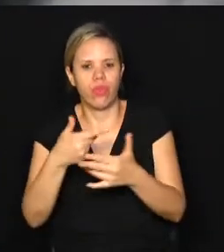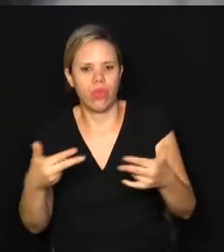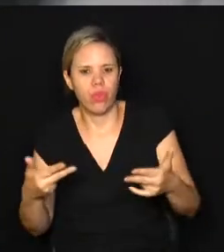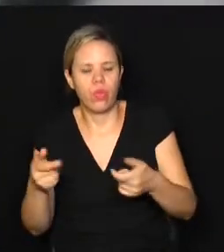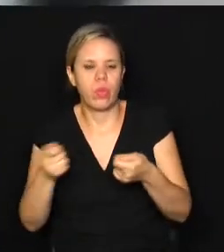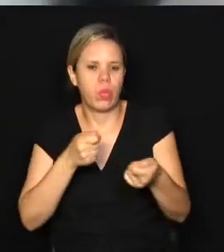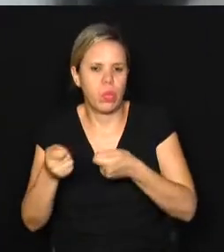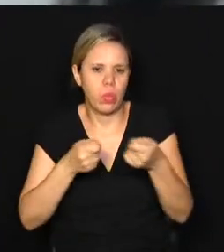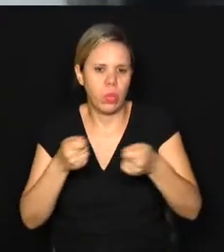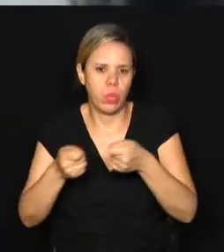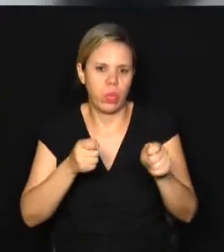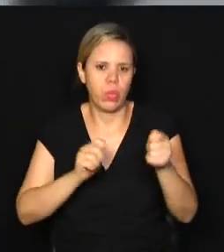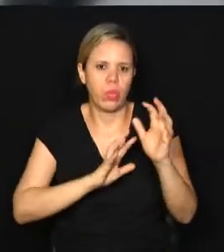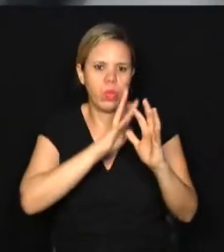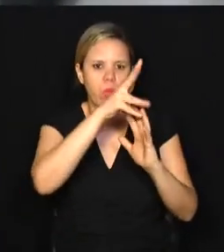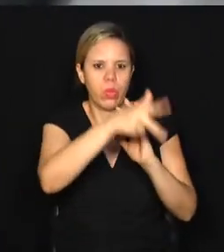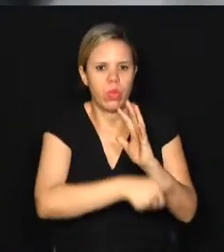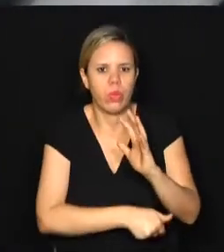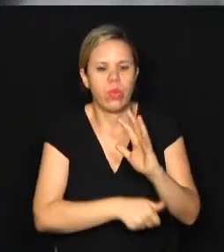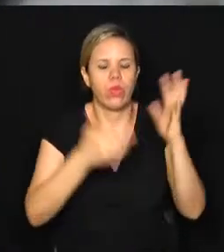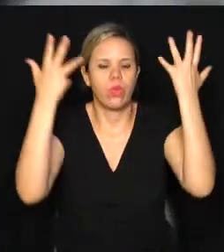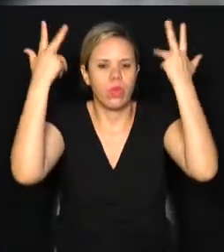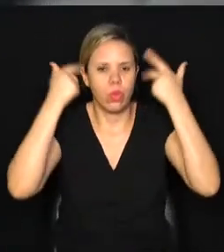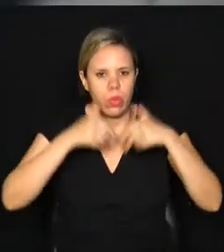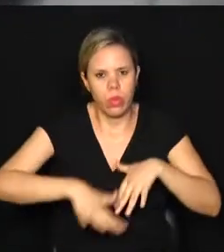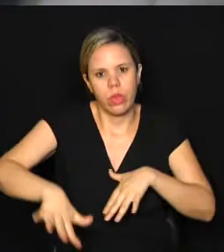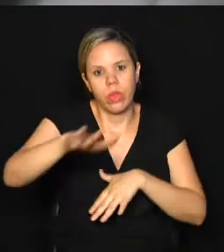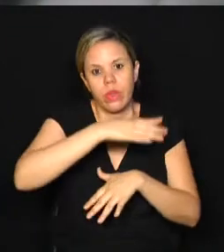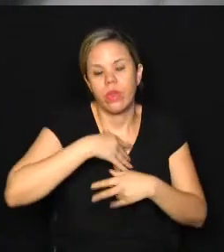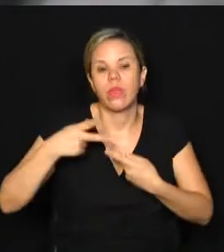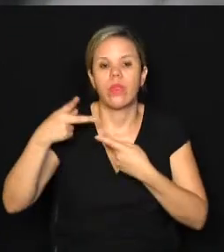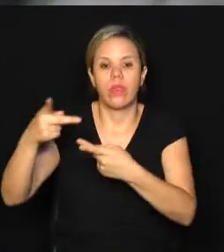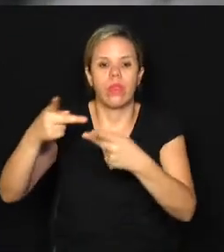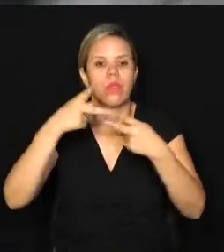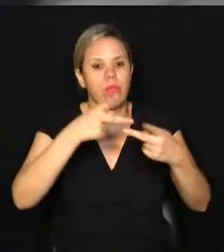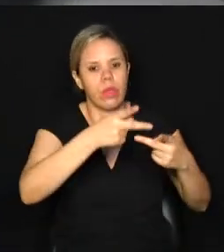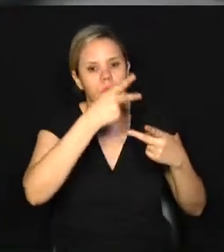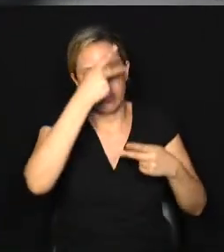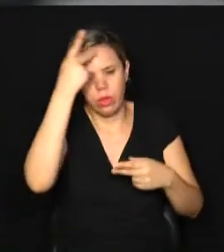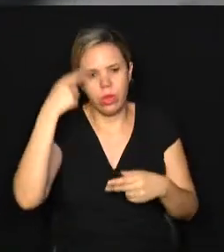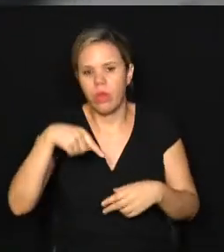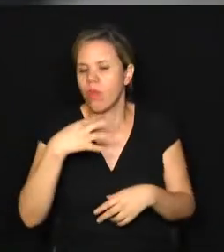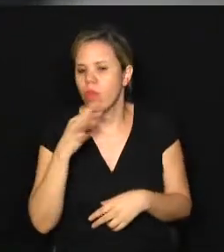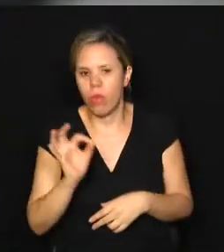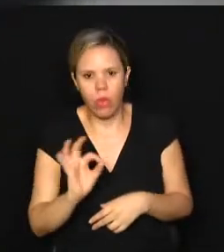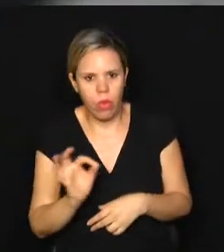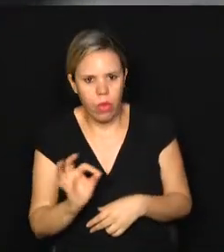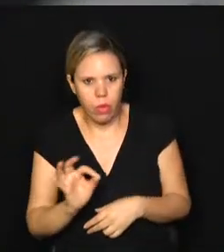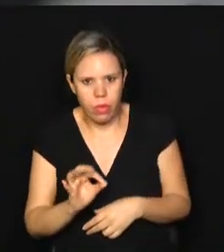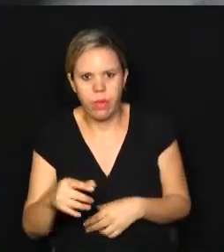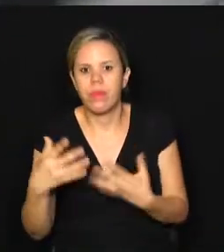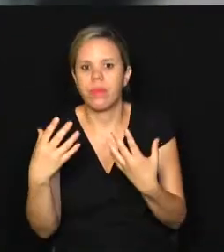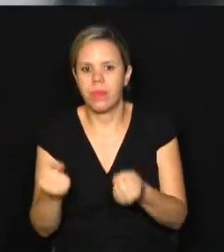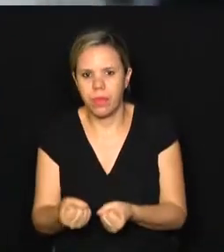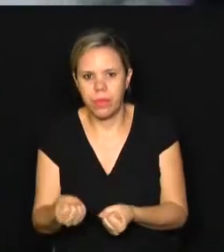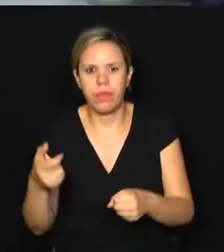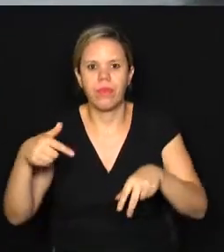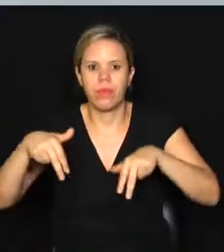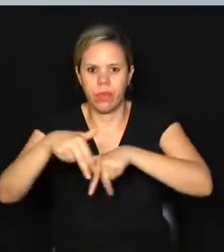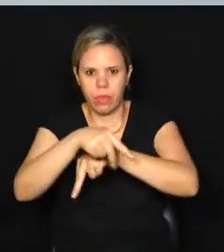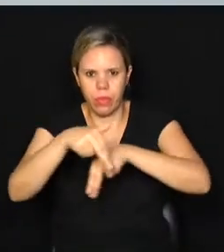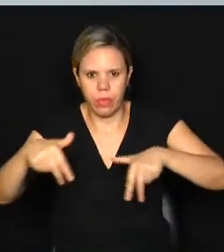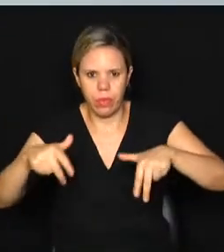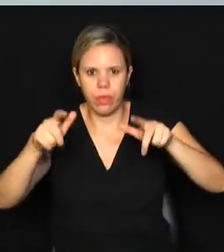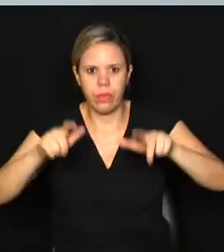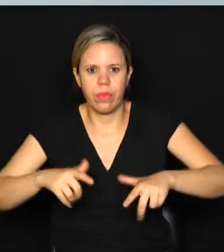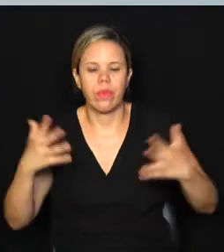equilíbrio ecológico para toda a fauna, né? Então, eu convido a todos, pessoal, quem não conhece essa região, vem aqui caminhar. É um ponto